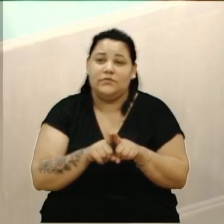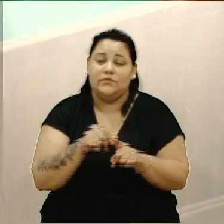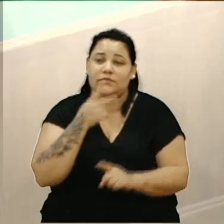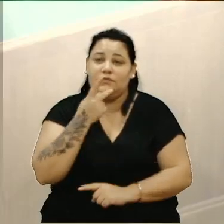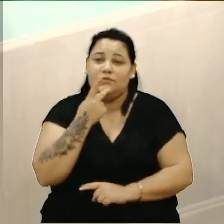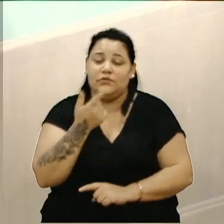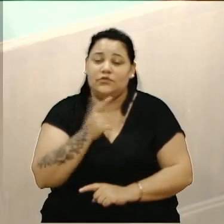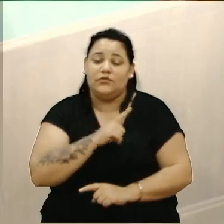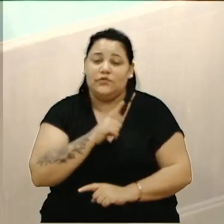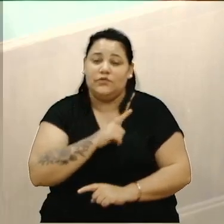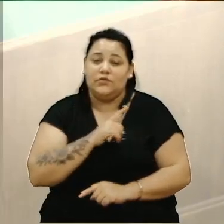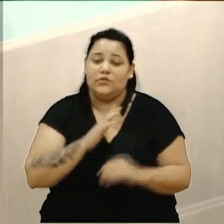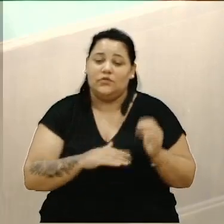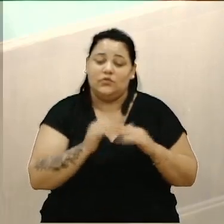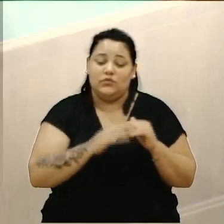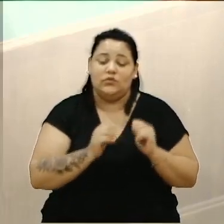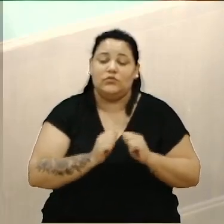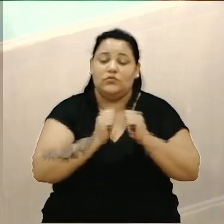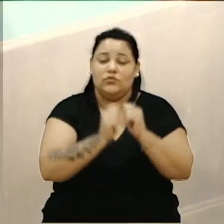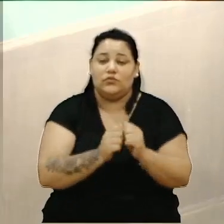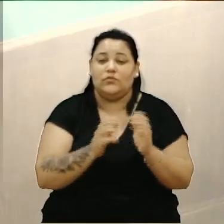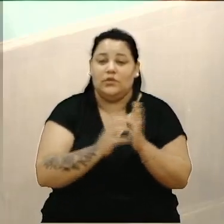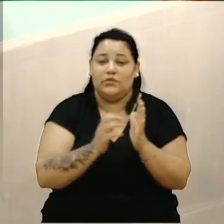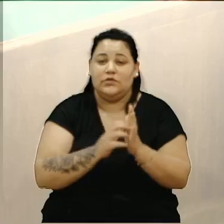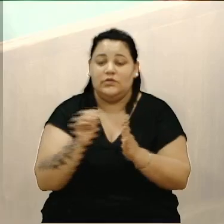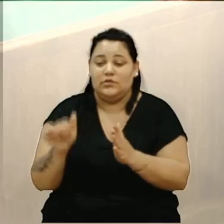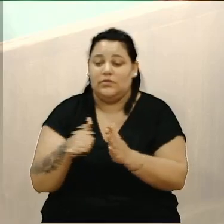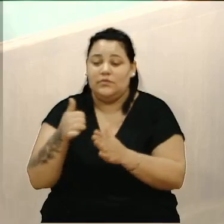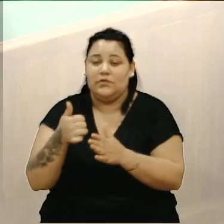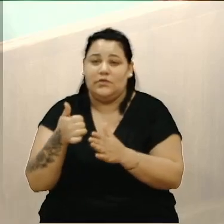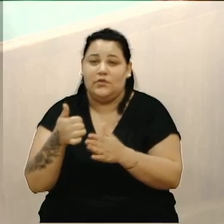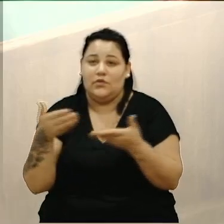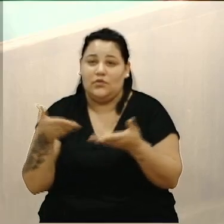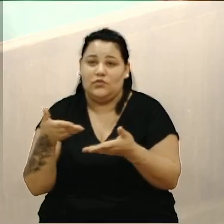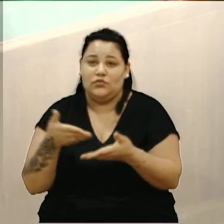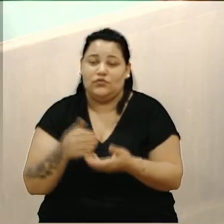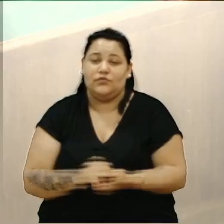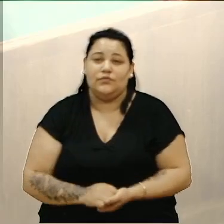tivesse construído com os partidos, nós estaríamos melhores hoje.